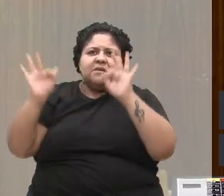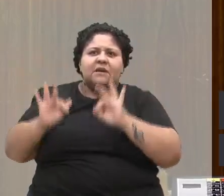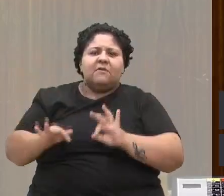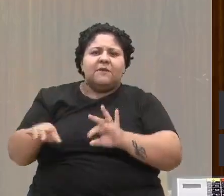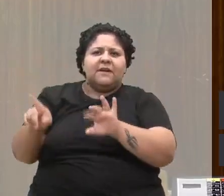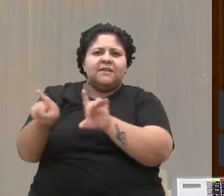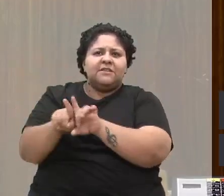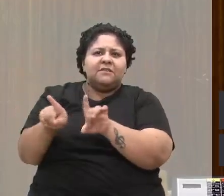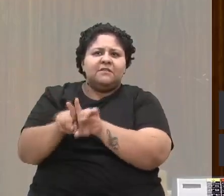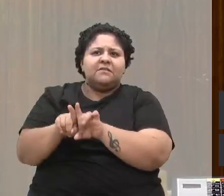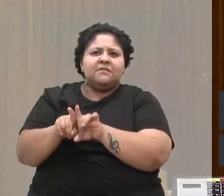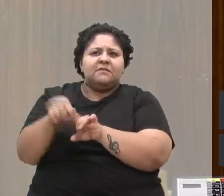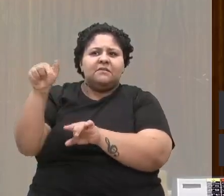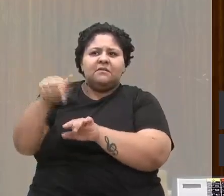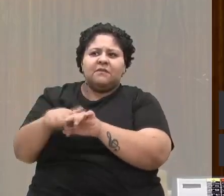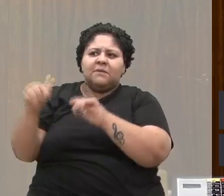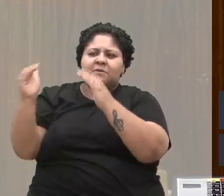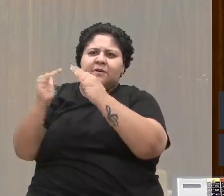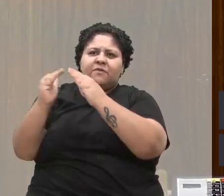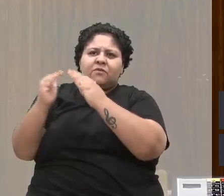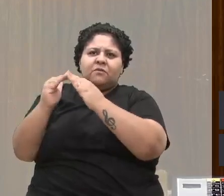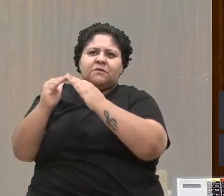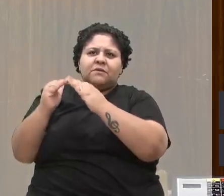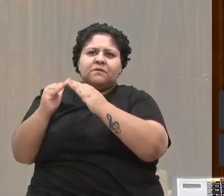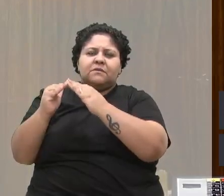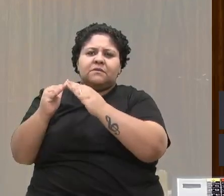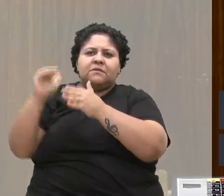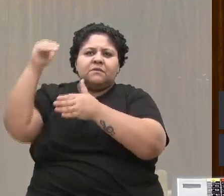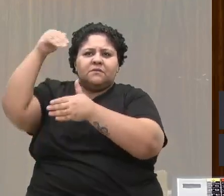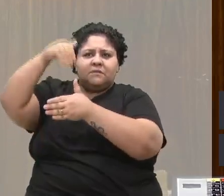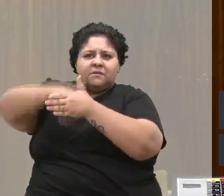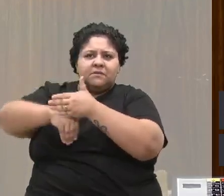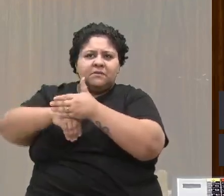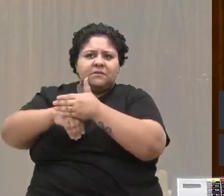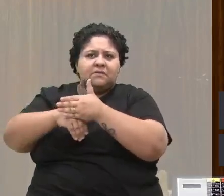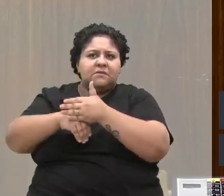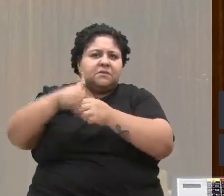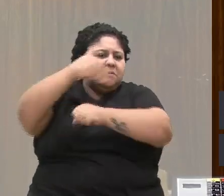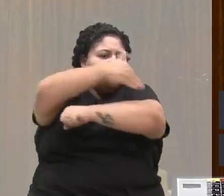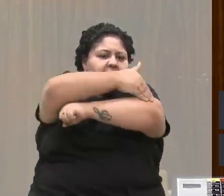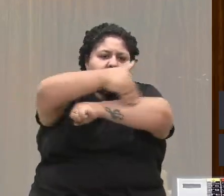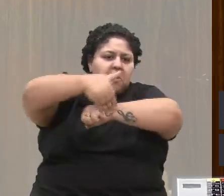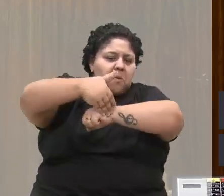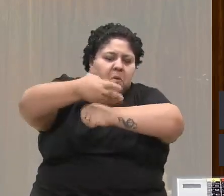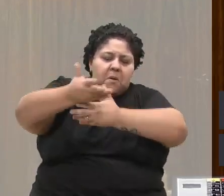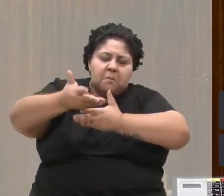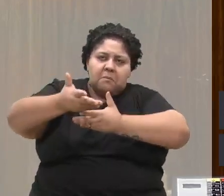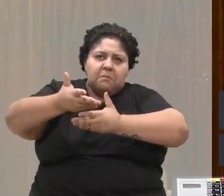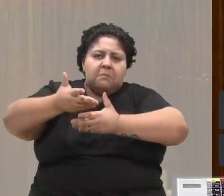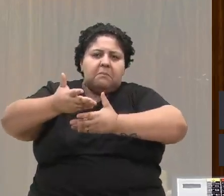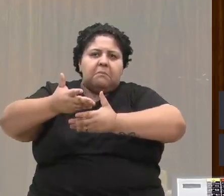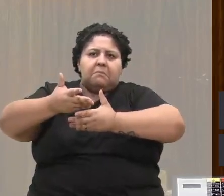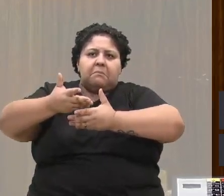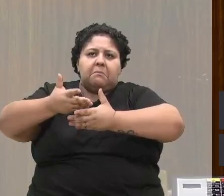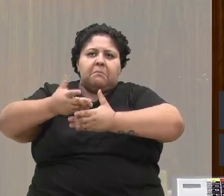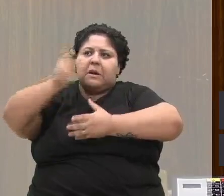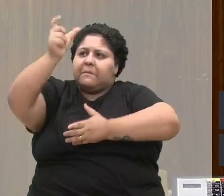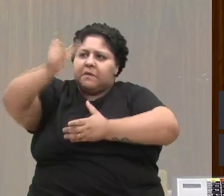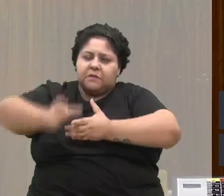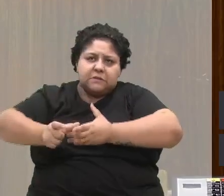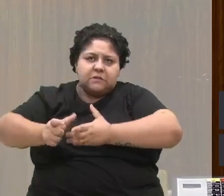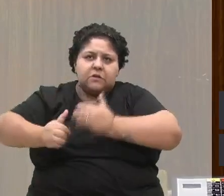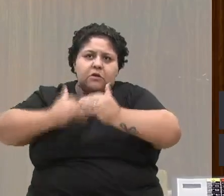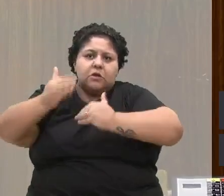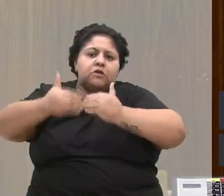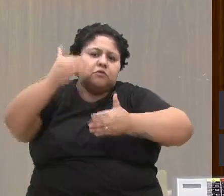dentro desta casa a gente pode votar a denominação de uma rua para alguém, quando a